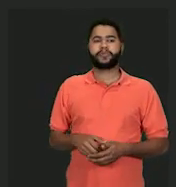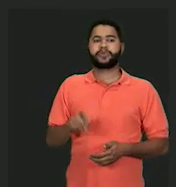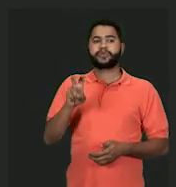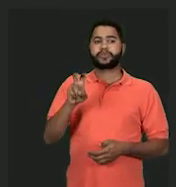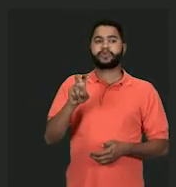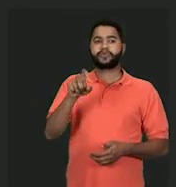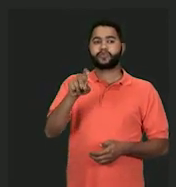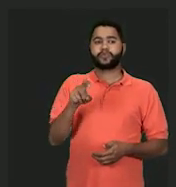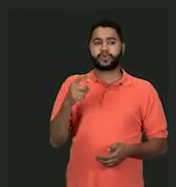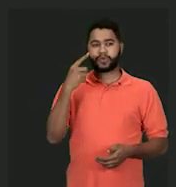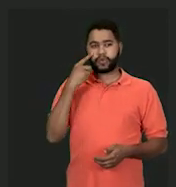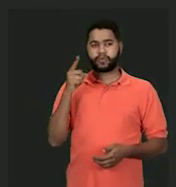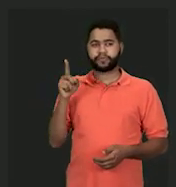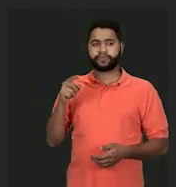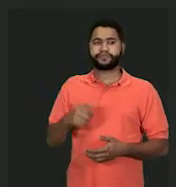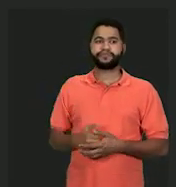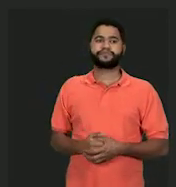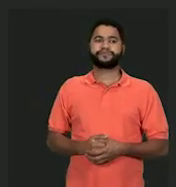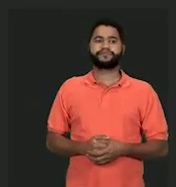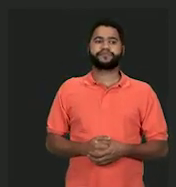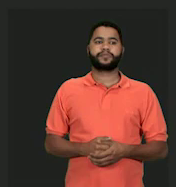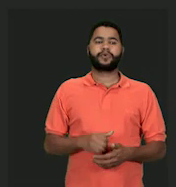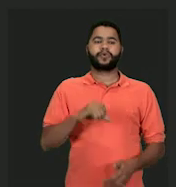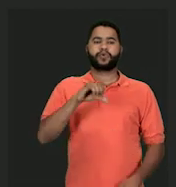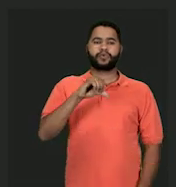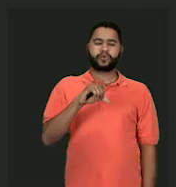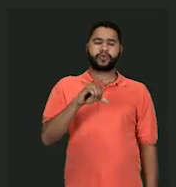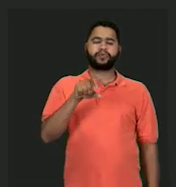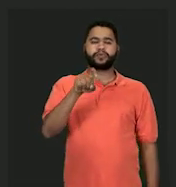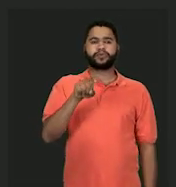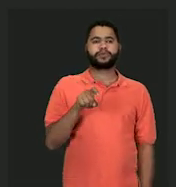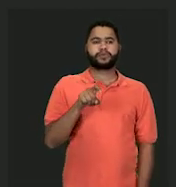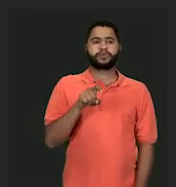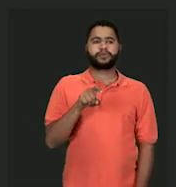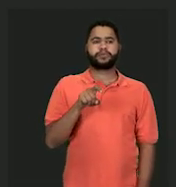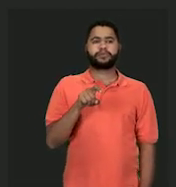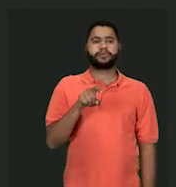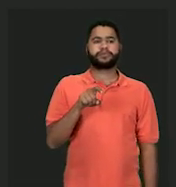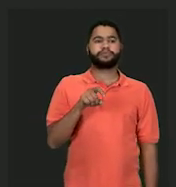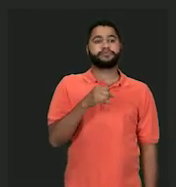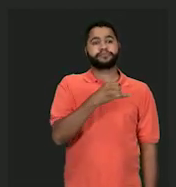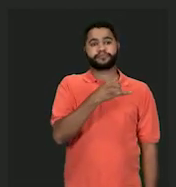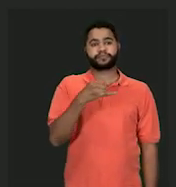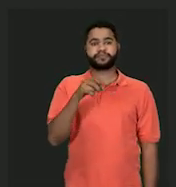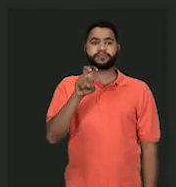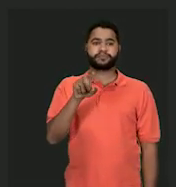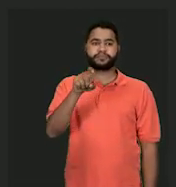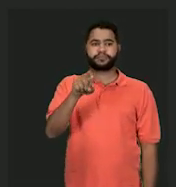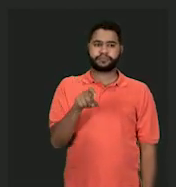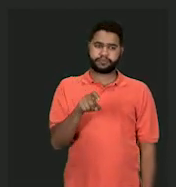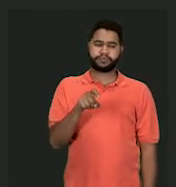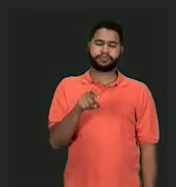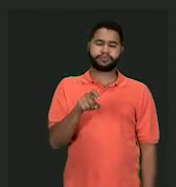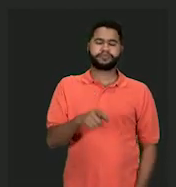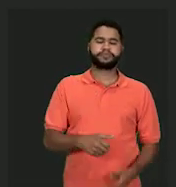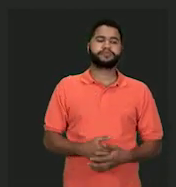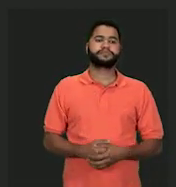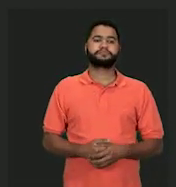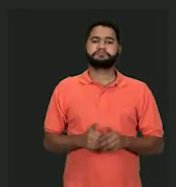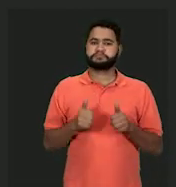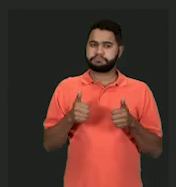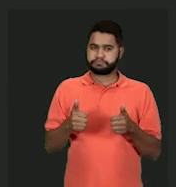5x para o primeiro membro vai ficar assim ó 9x ou menos 5x